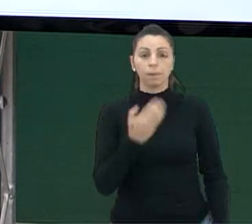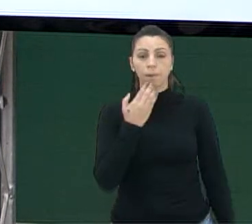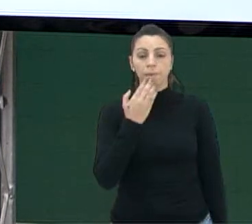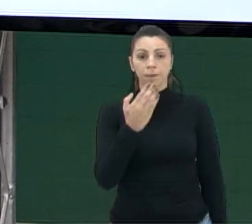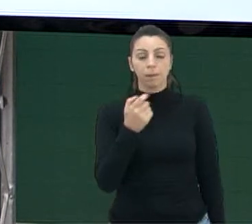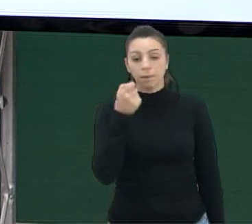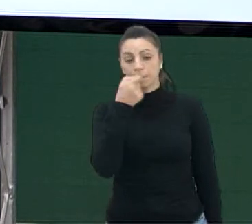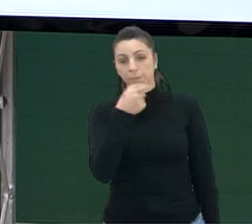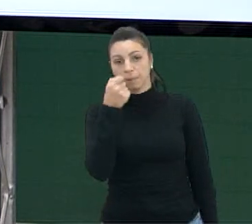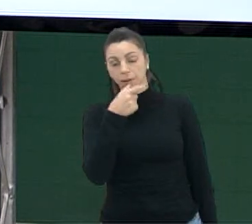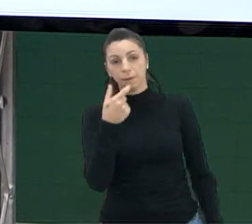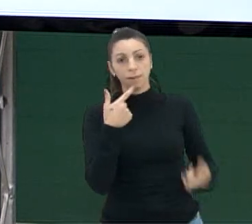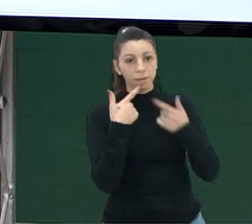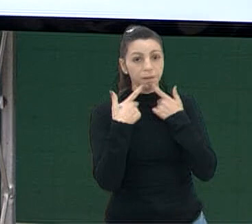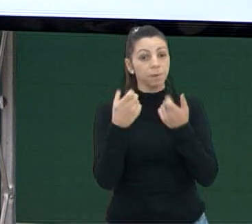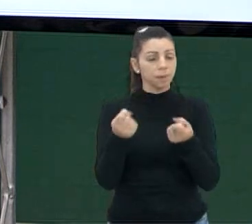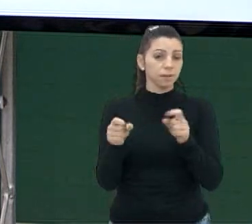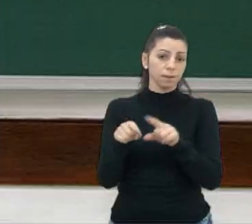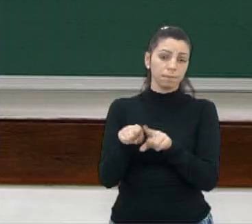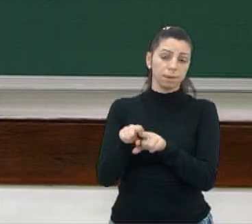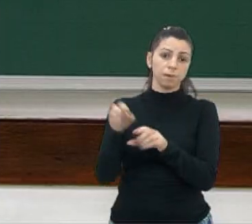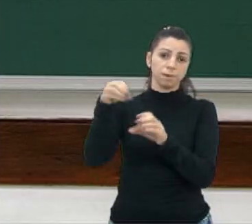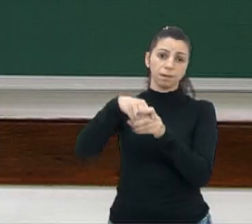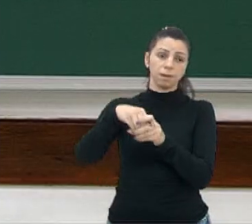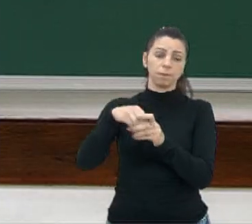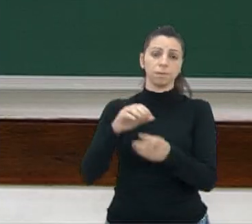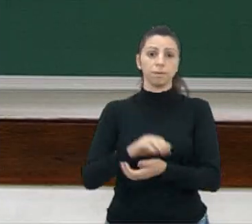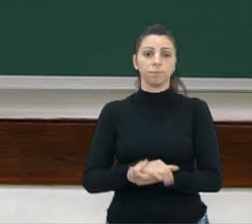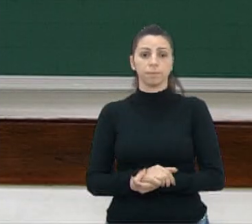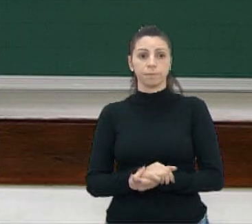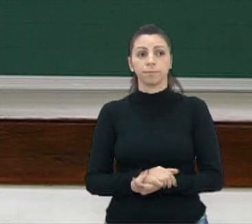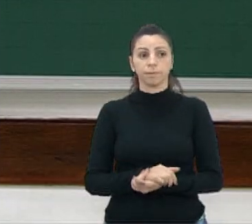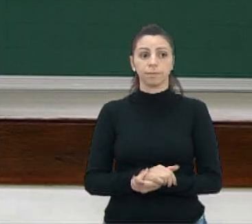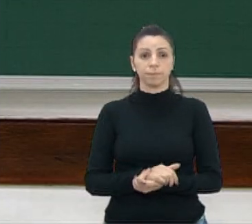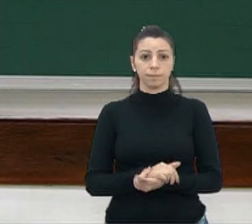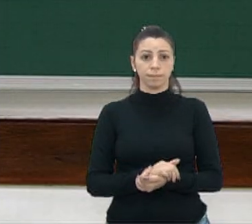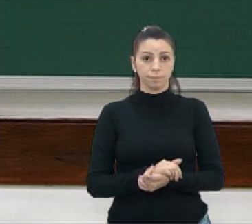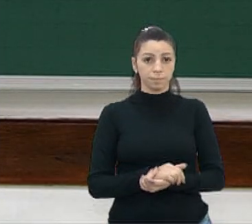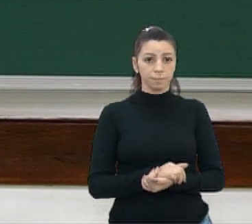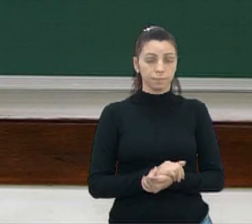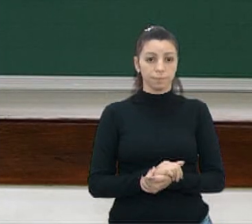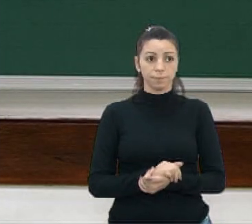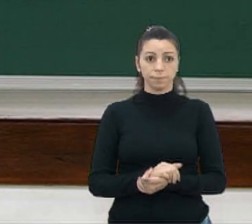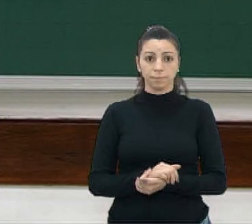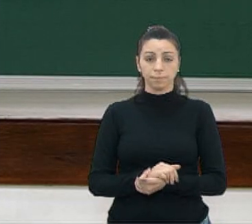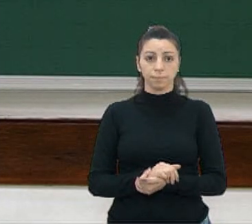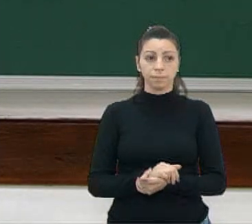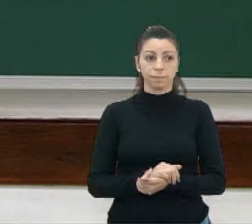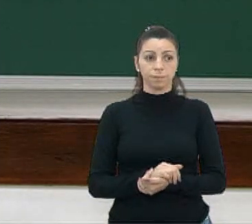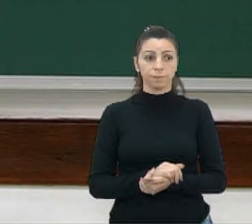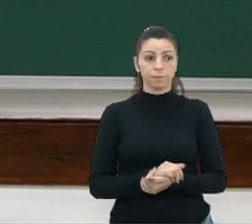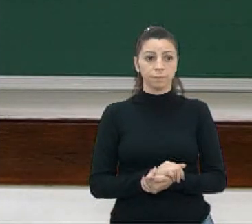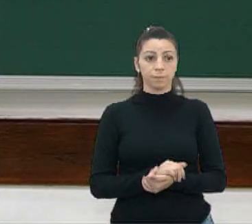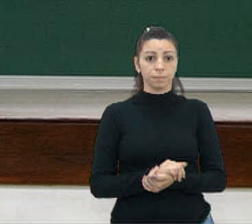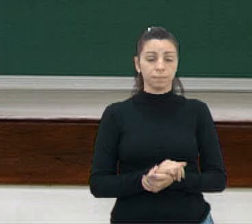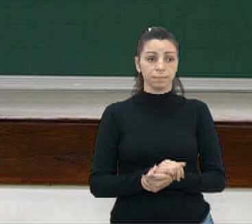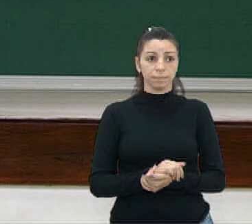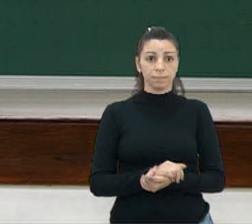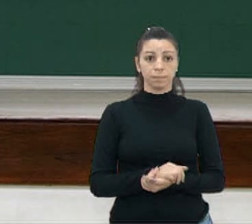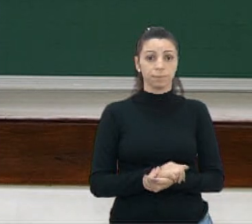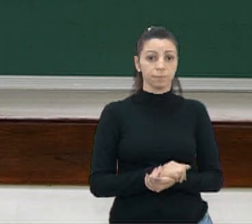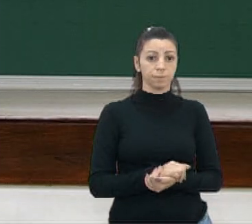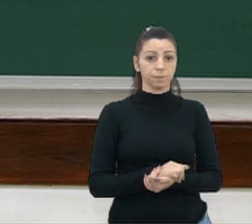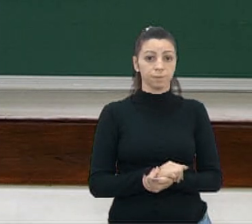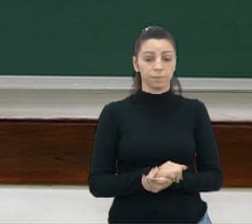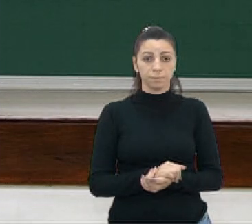uma piadinha linguística também, né? Eu não pus na pergunta, mas eu fiz um bônus de pergunta. Vou colocar aqui, ó, grande, ó.